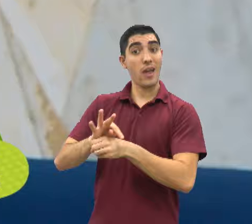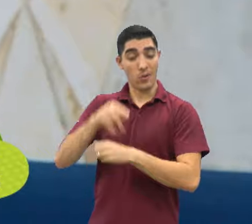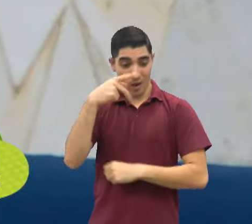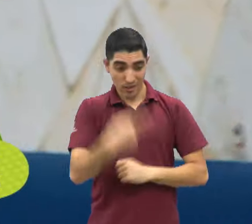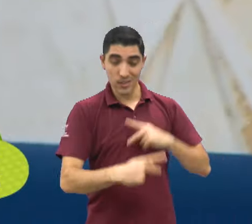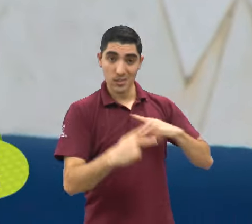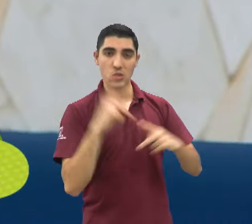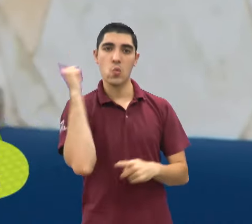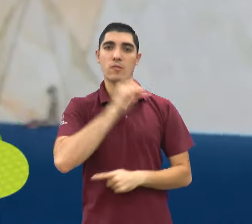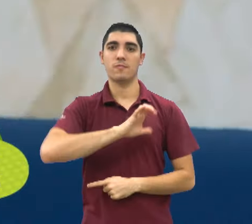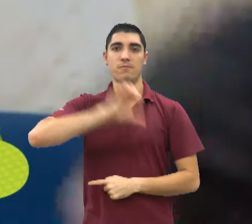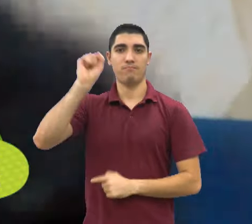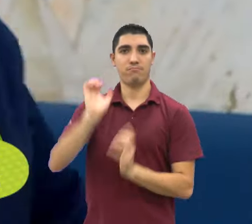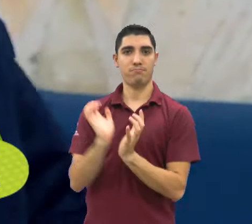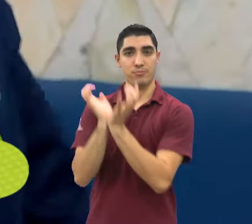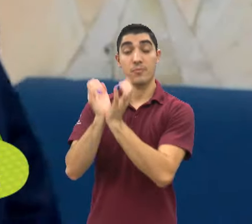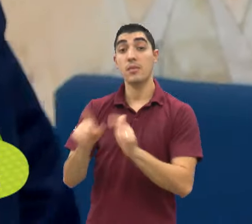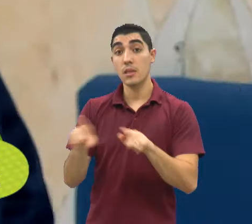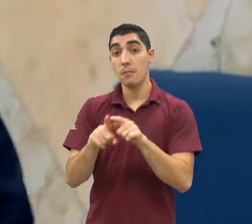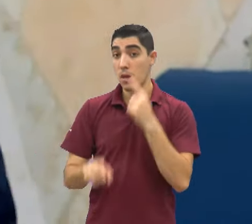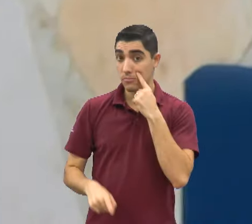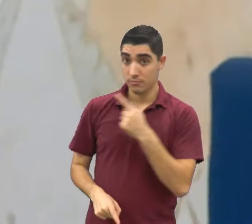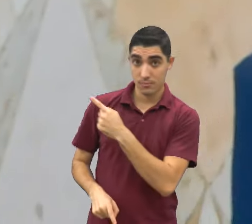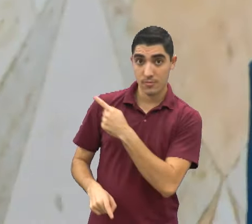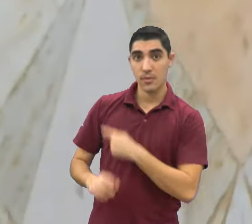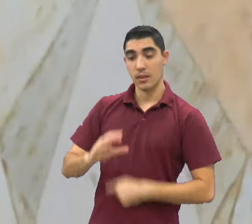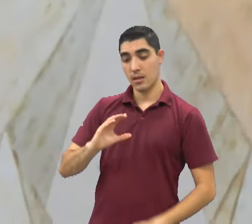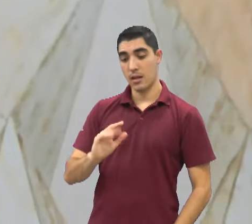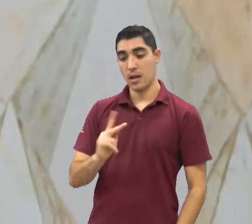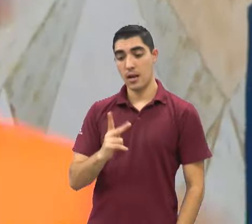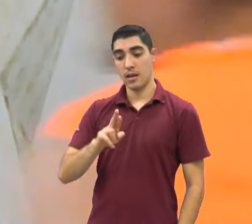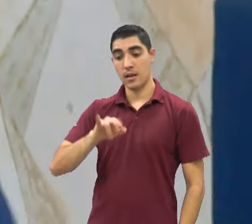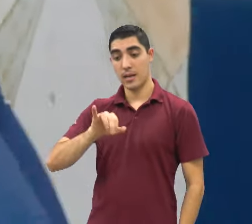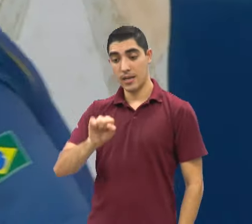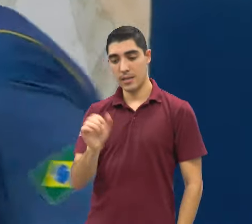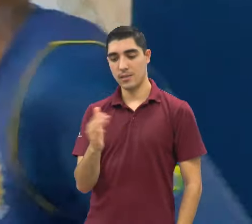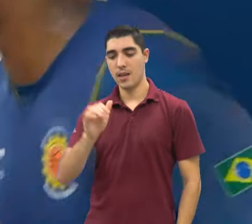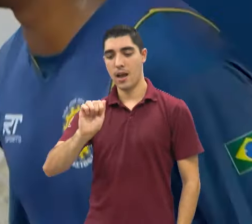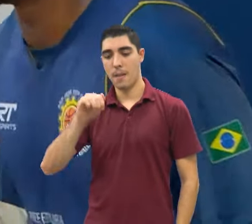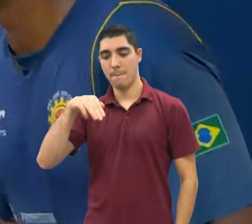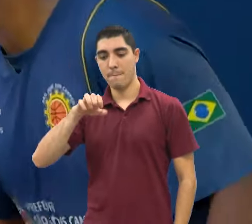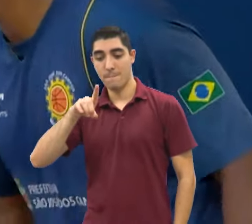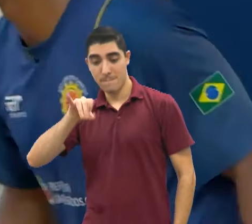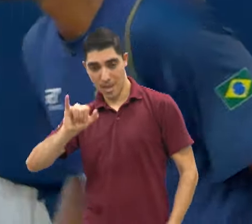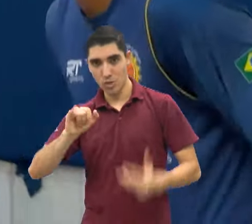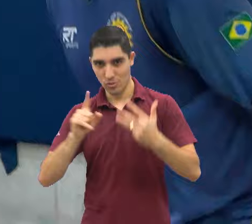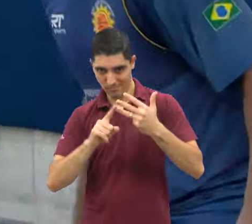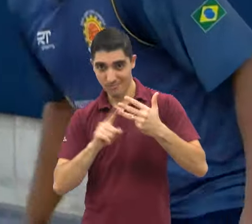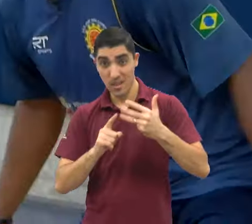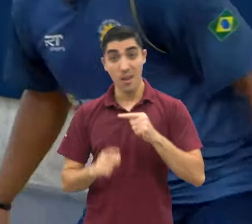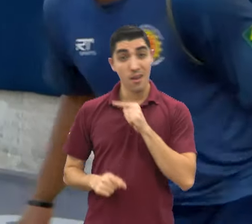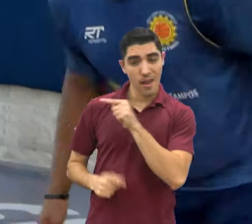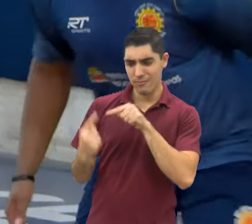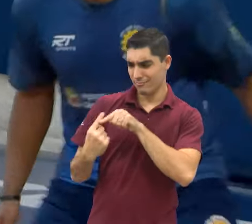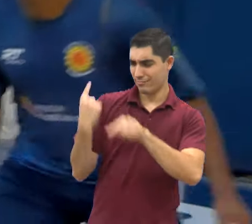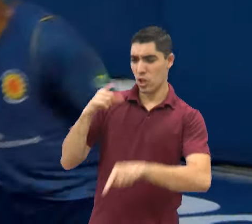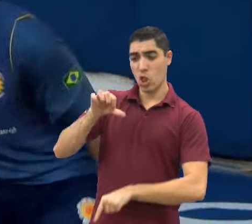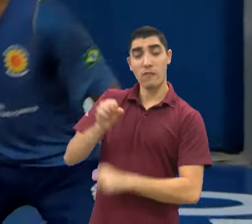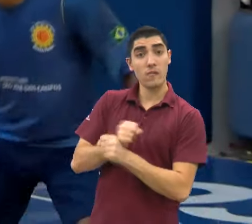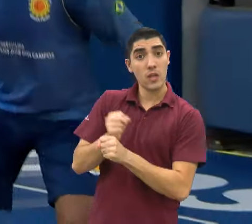aqui. O olhar atento de Cris Amed. Era ele o comandante do São José 9 anos